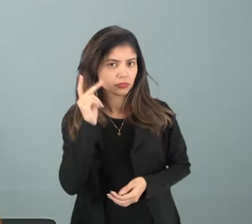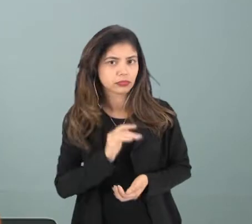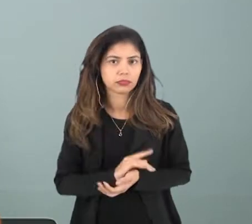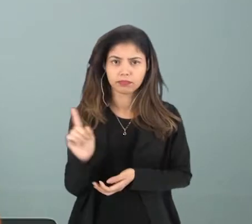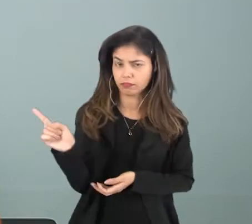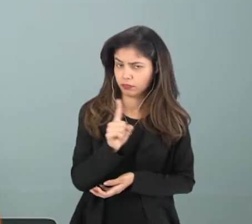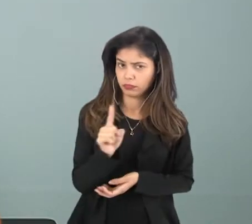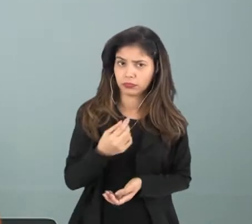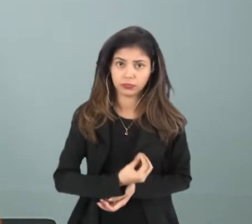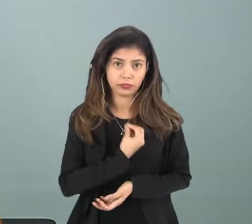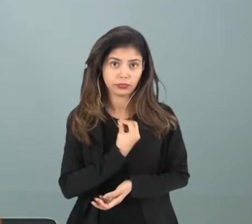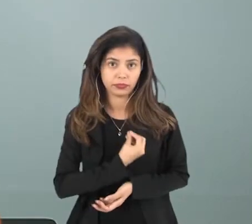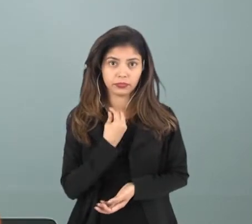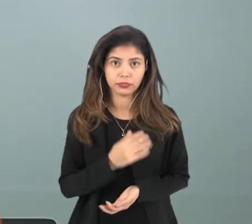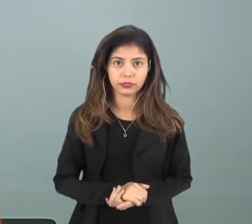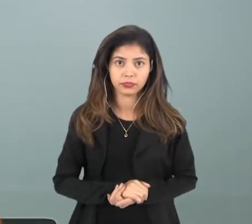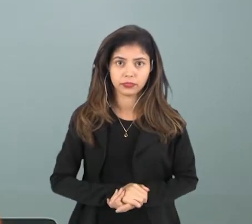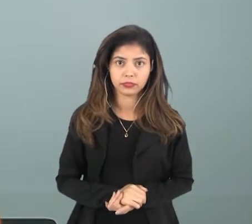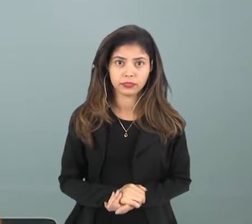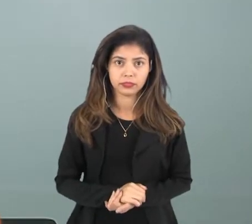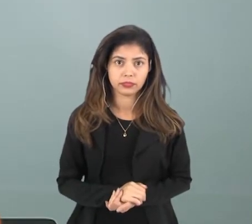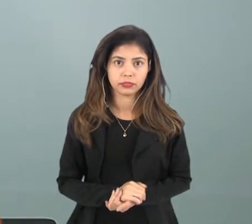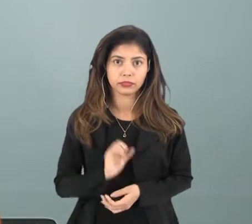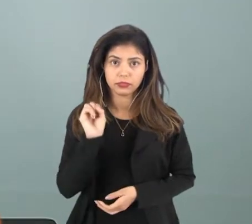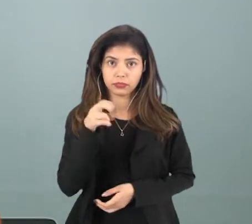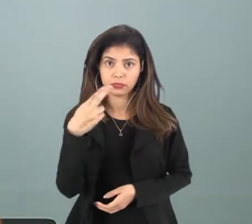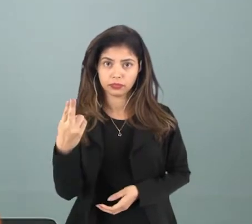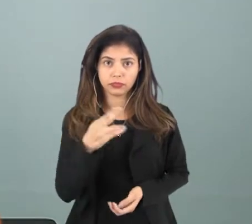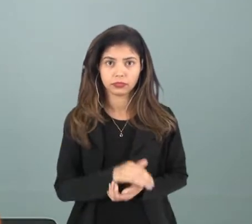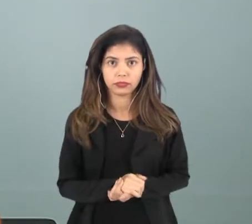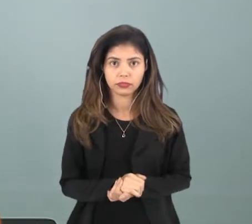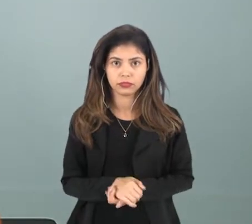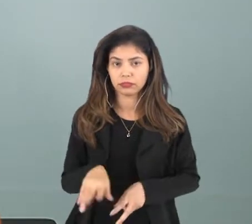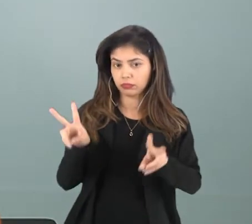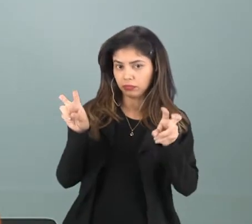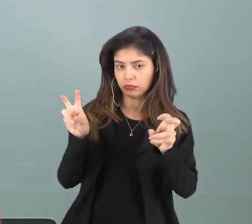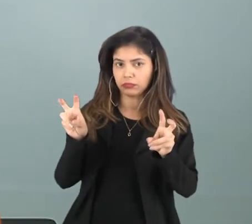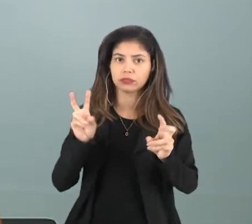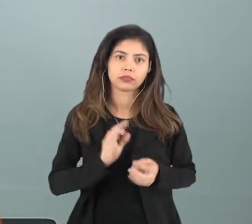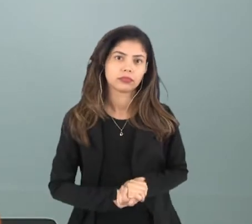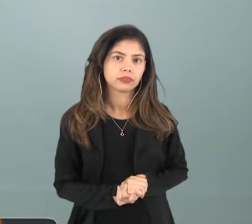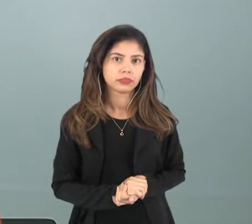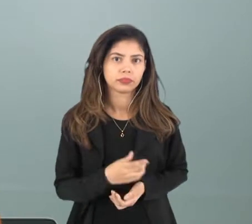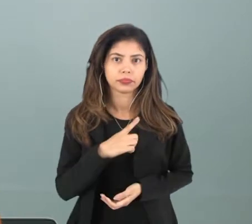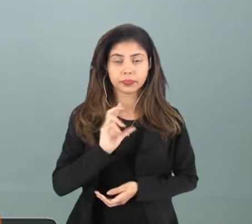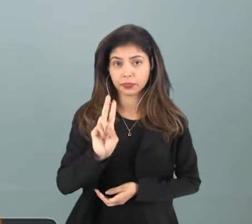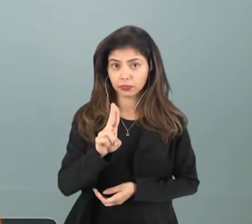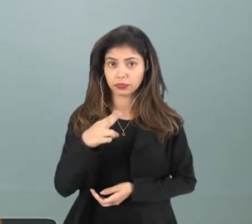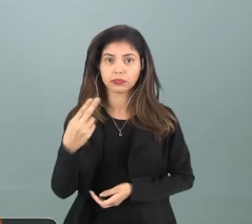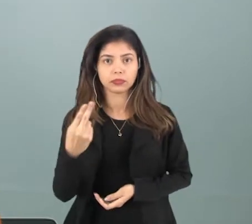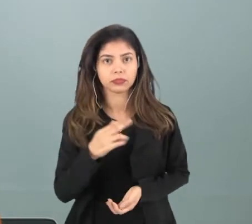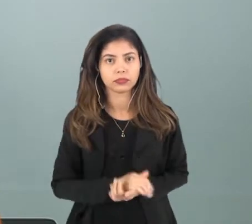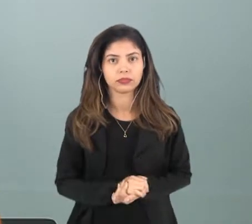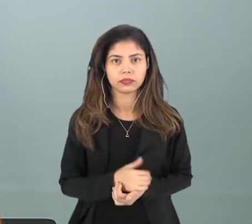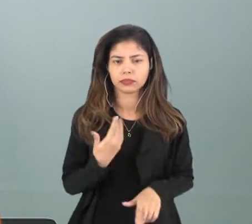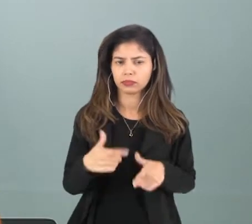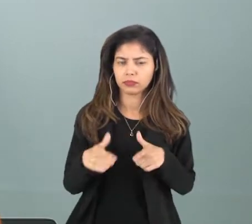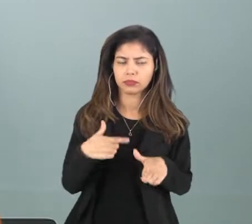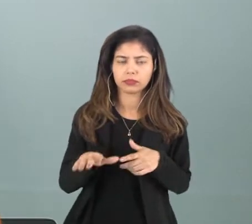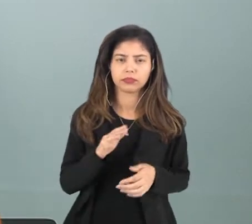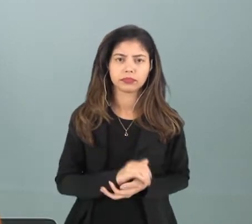viver aqui, mas eu quero outro tipo de serviço. Eu quero outro tipo de